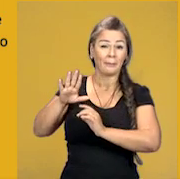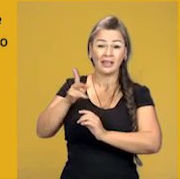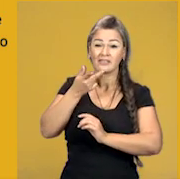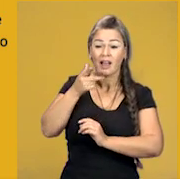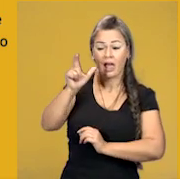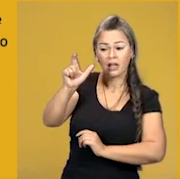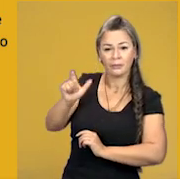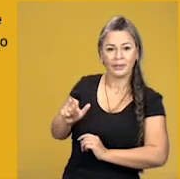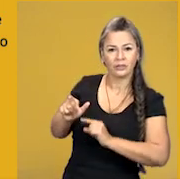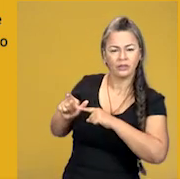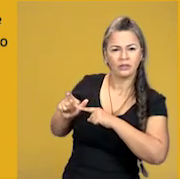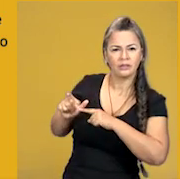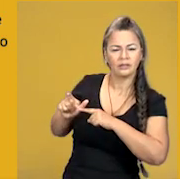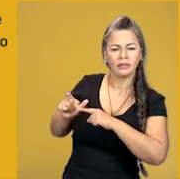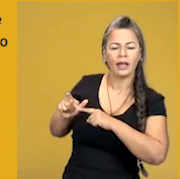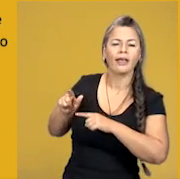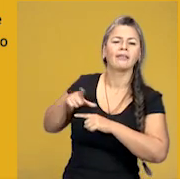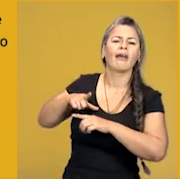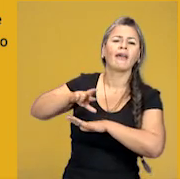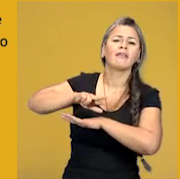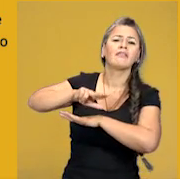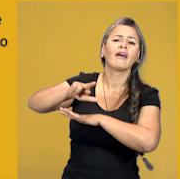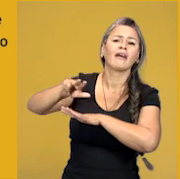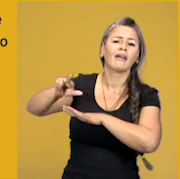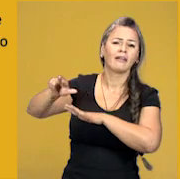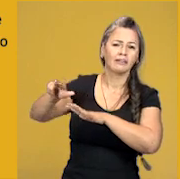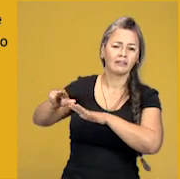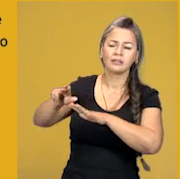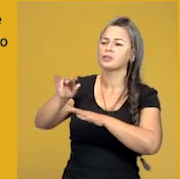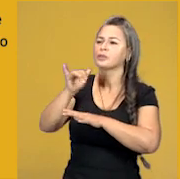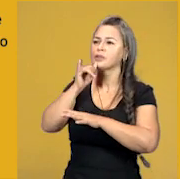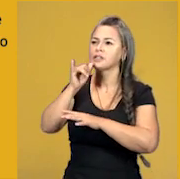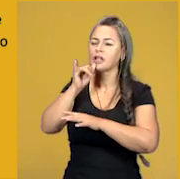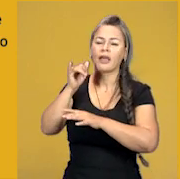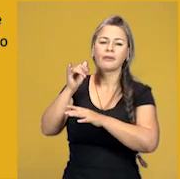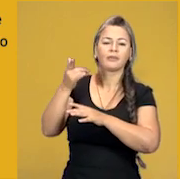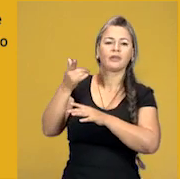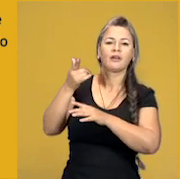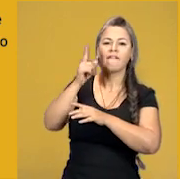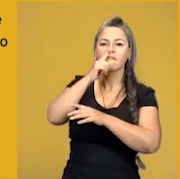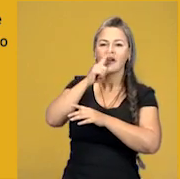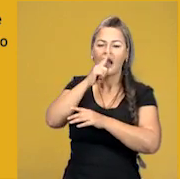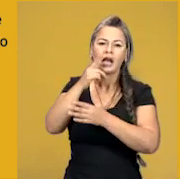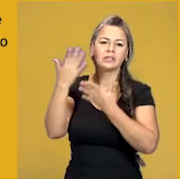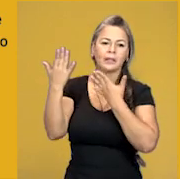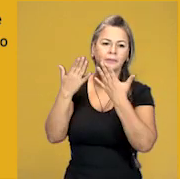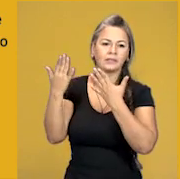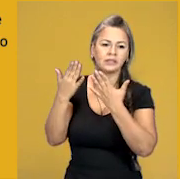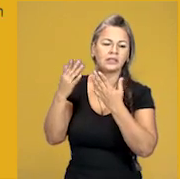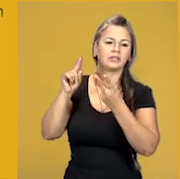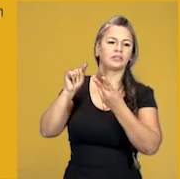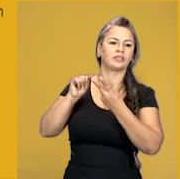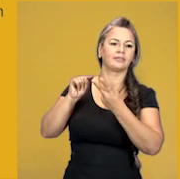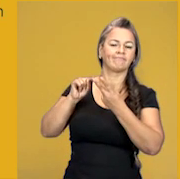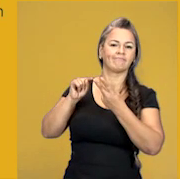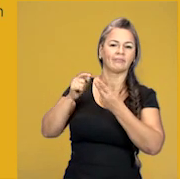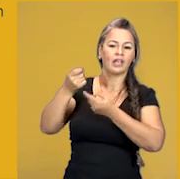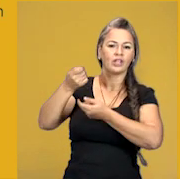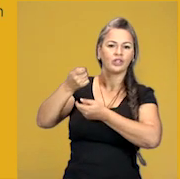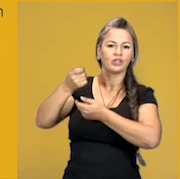as causas, podem ser psíquicas, morais, éticas e até mesmo sociais, que é o nosso foco.